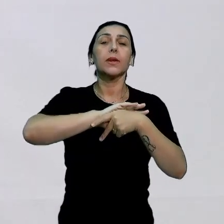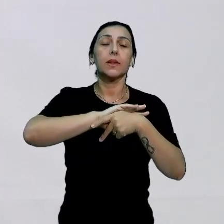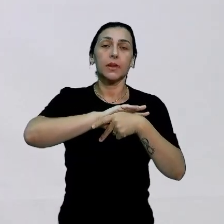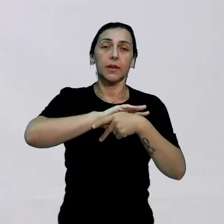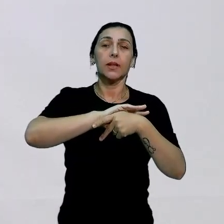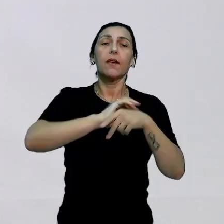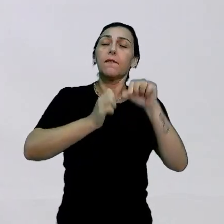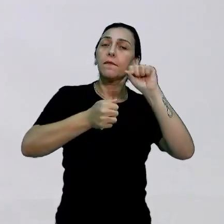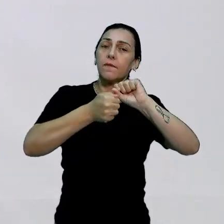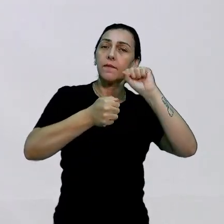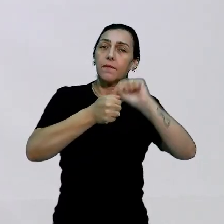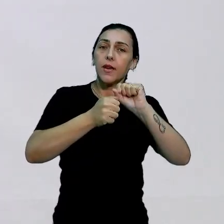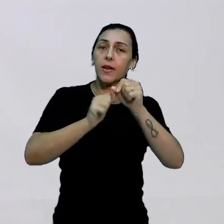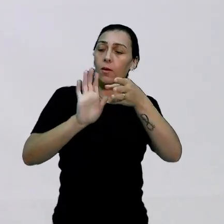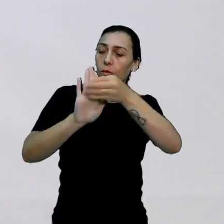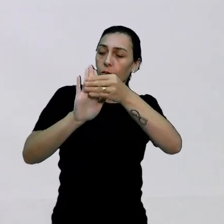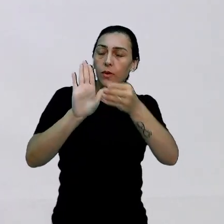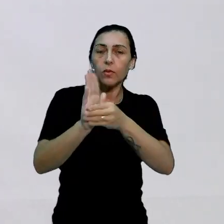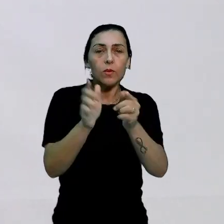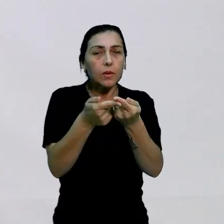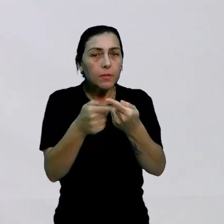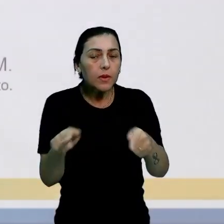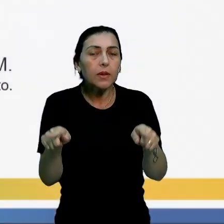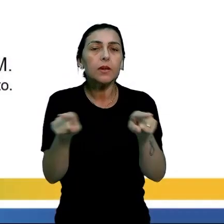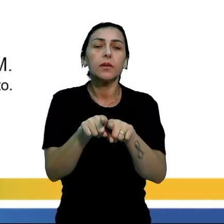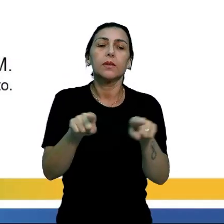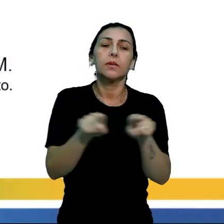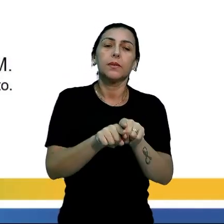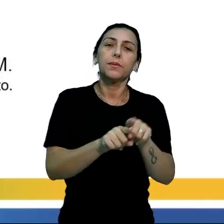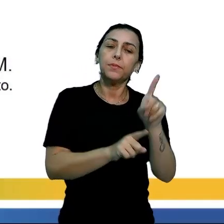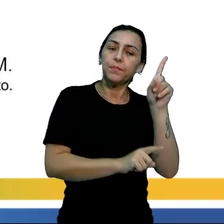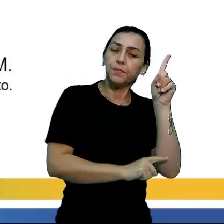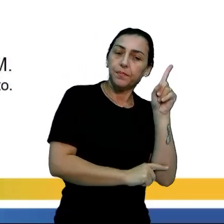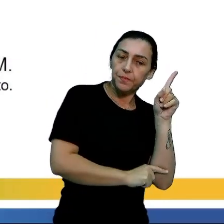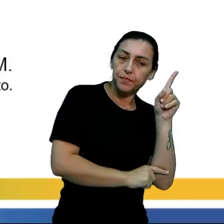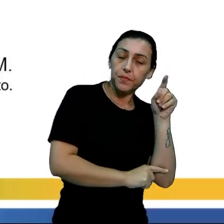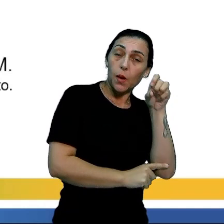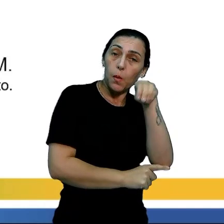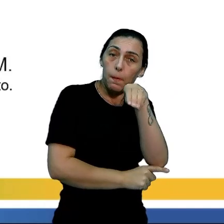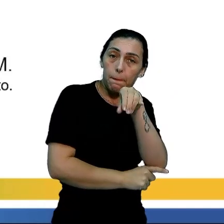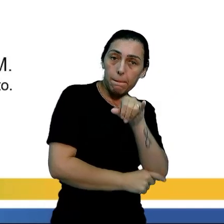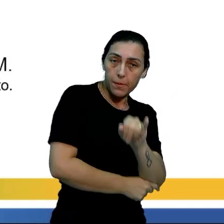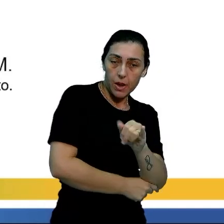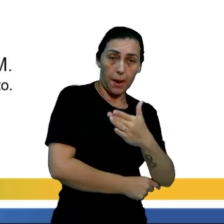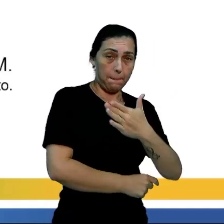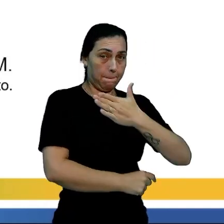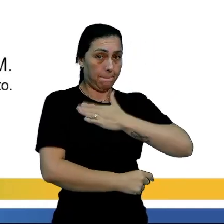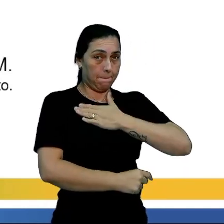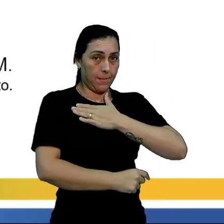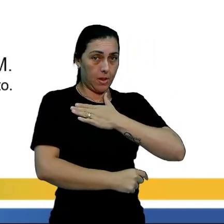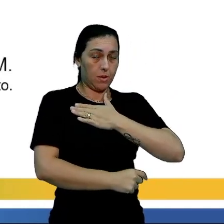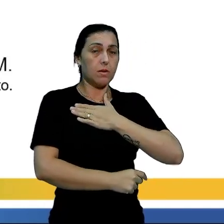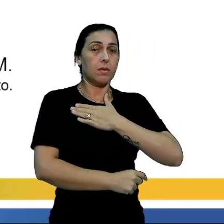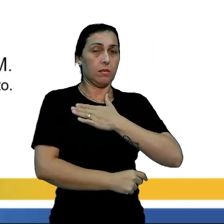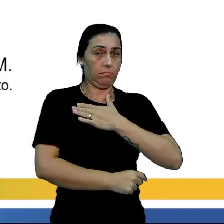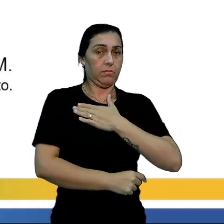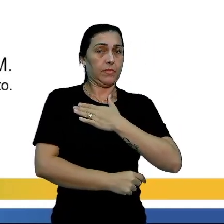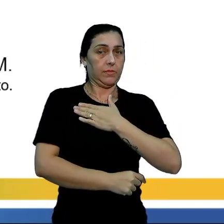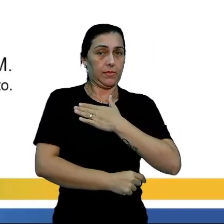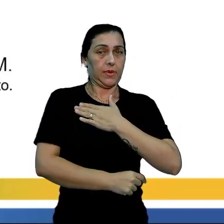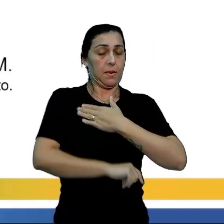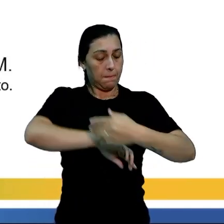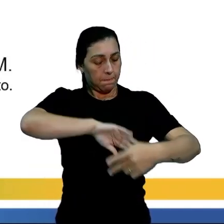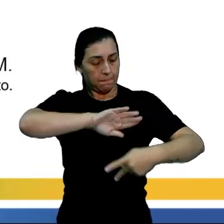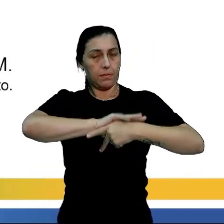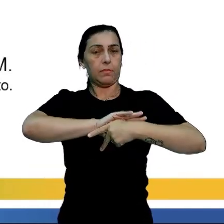Ela é construída com conteúdos gramaticais também. Nesse caso aqui, o mi, né, que é meu, ele dá essa ideia de